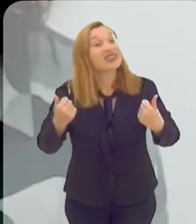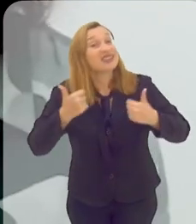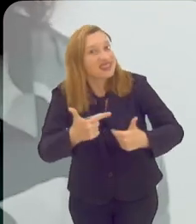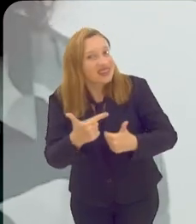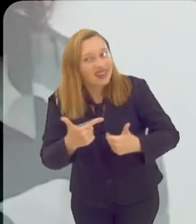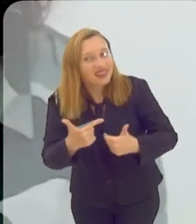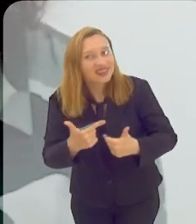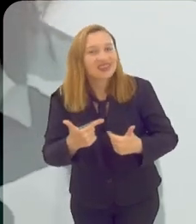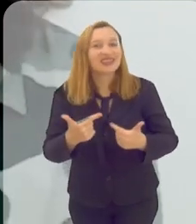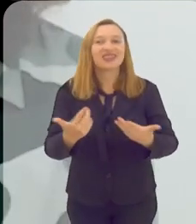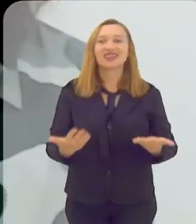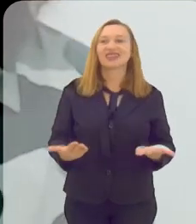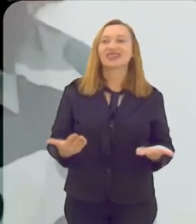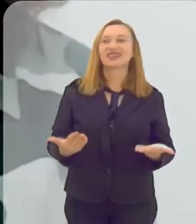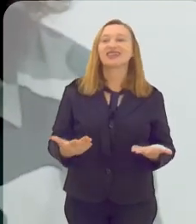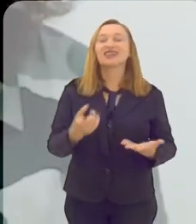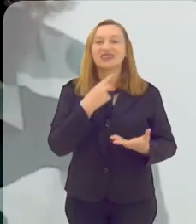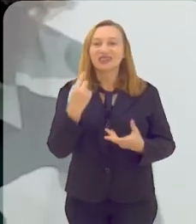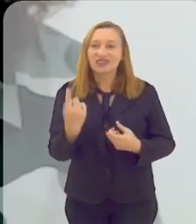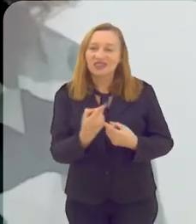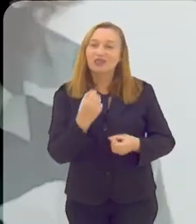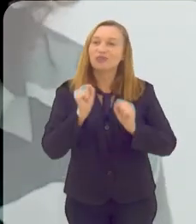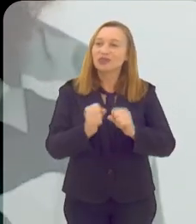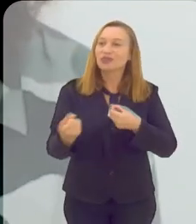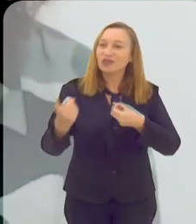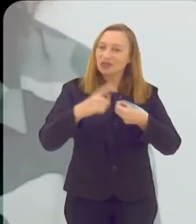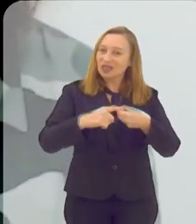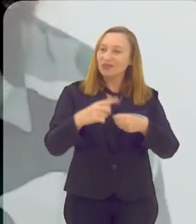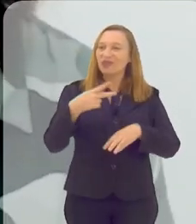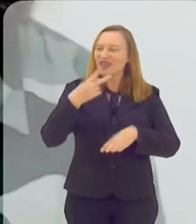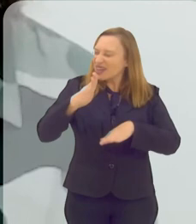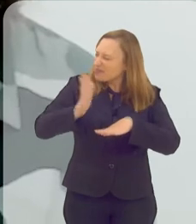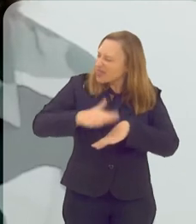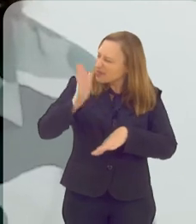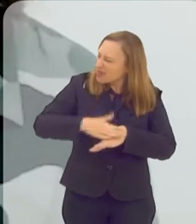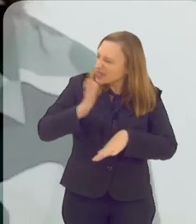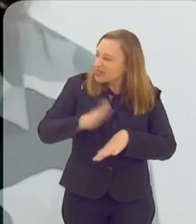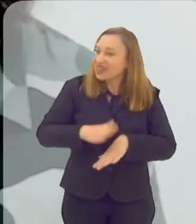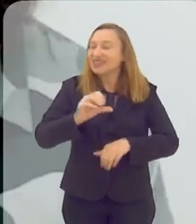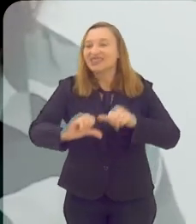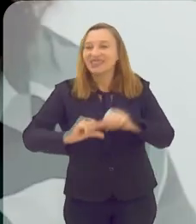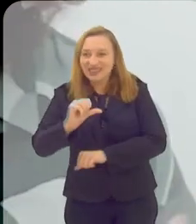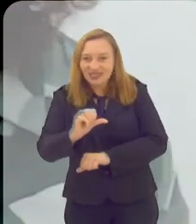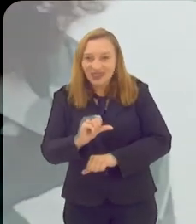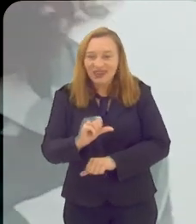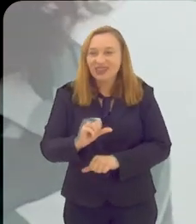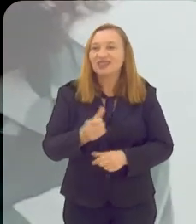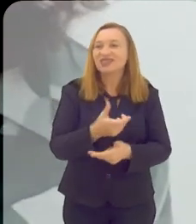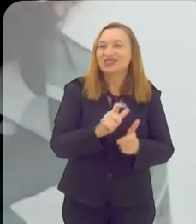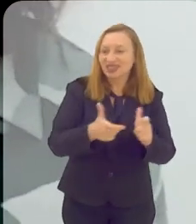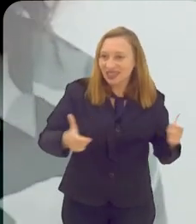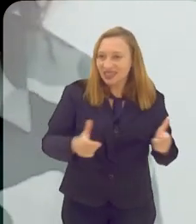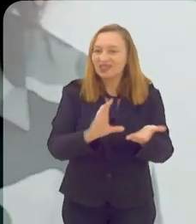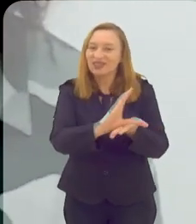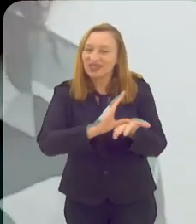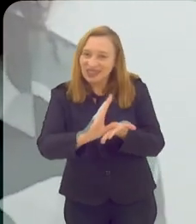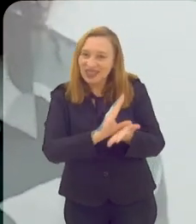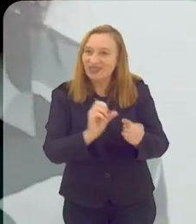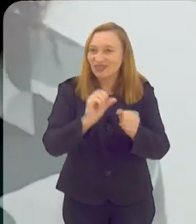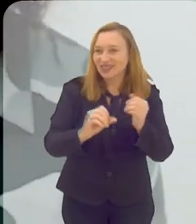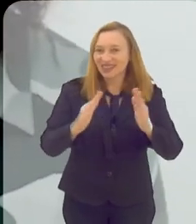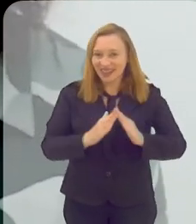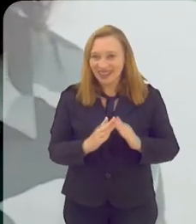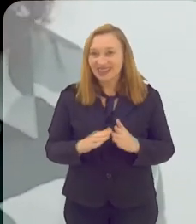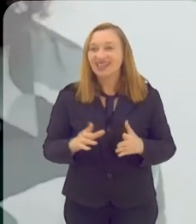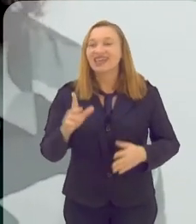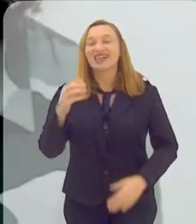e sorte, e basicamente assim, que a gente possa voltar aqui para contar mais sobre as grandes conquistas que esse